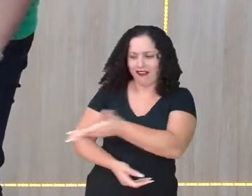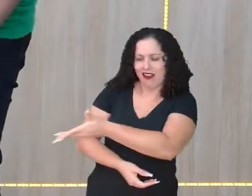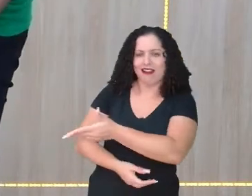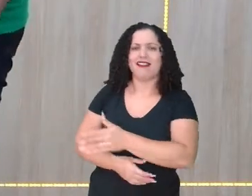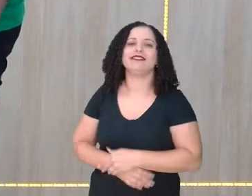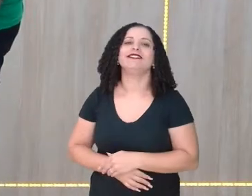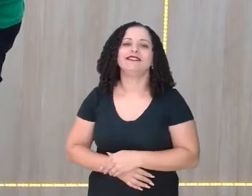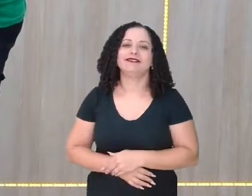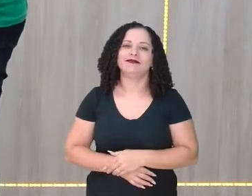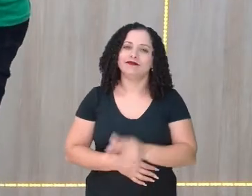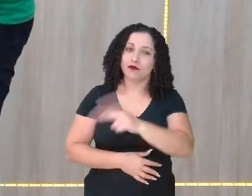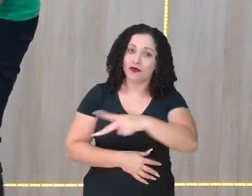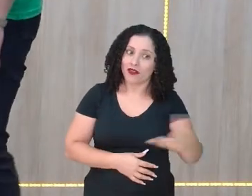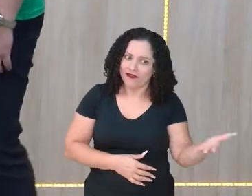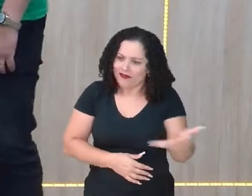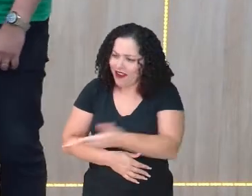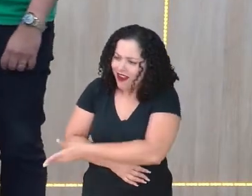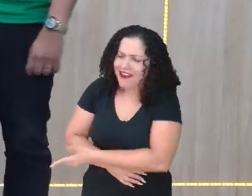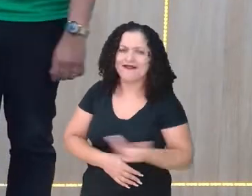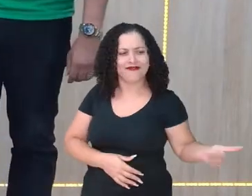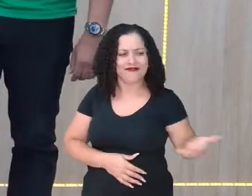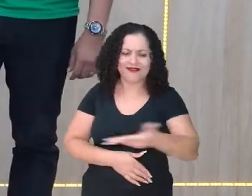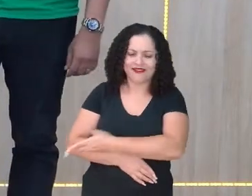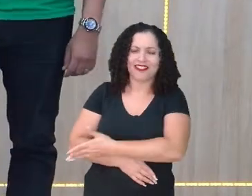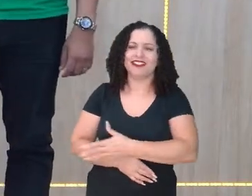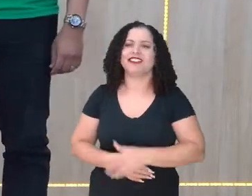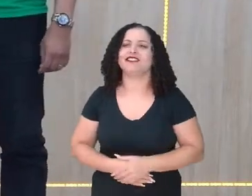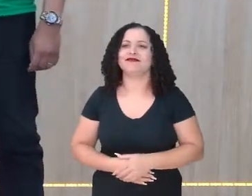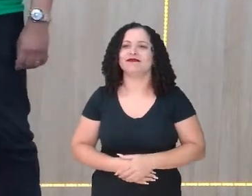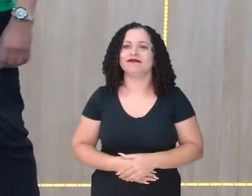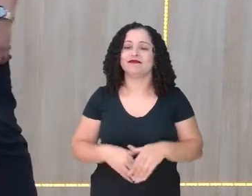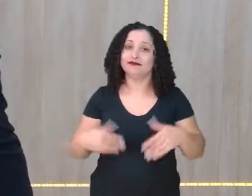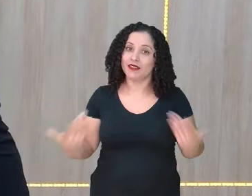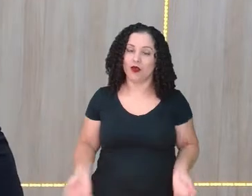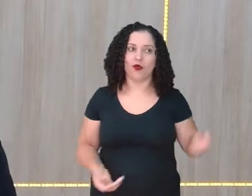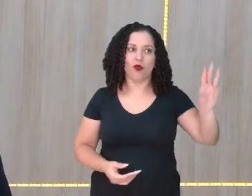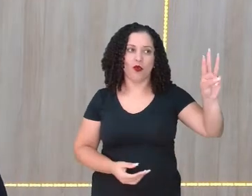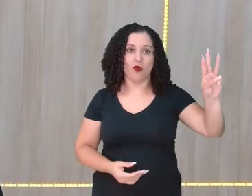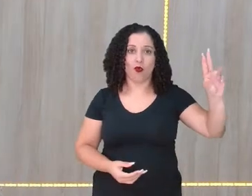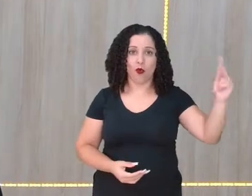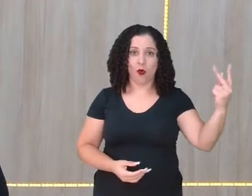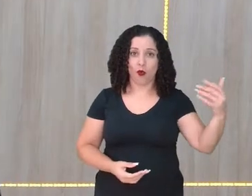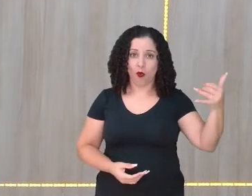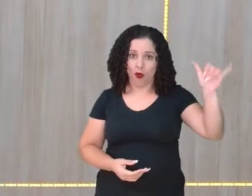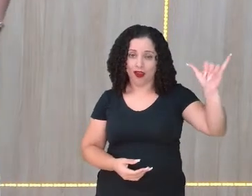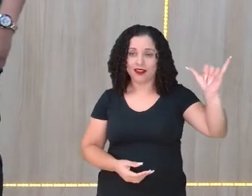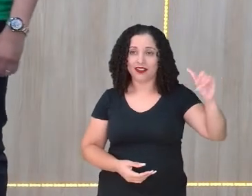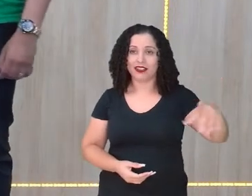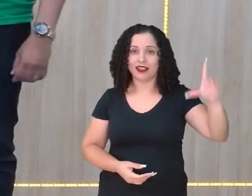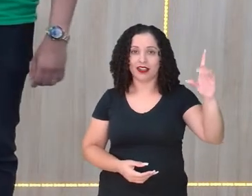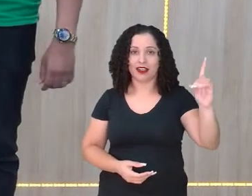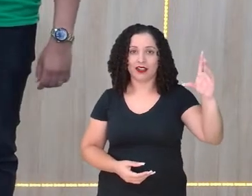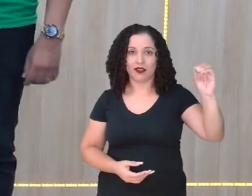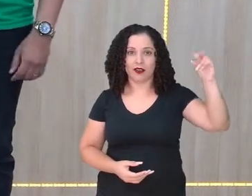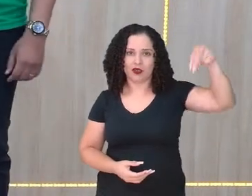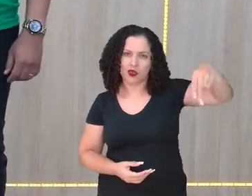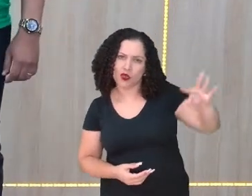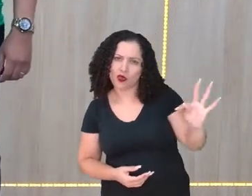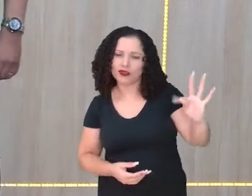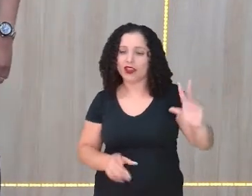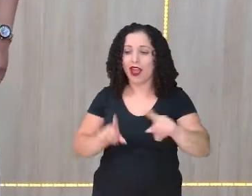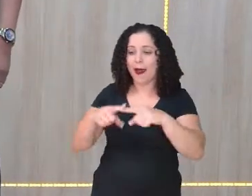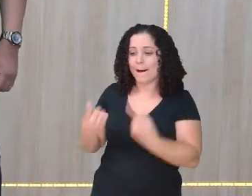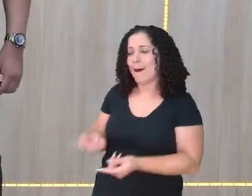brinca. Faz esse why don't vem trazendo uma sugestão. Ó, tia, mas eu acho que ele não gosta de